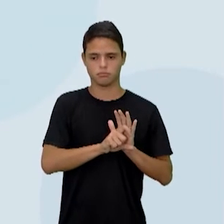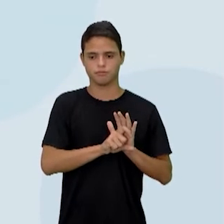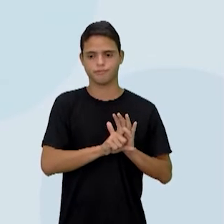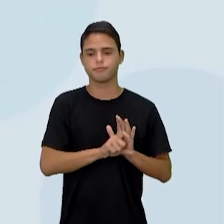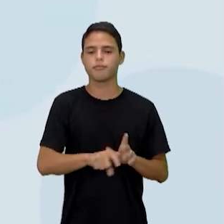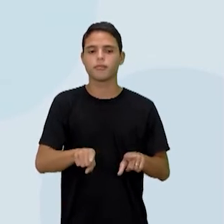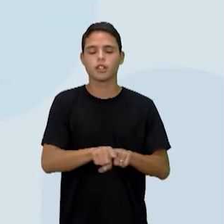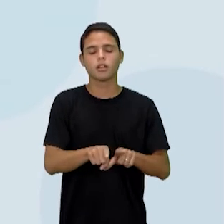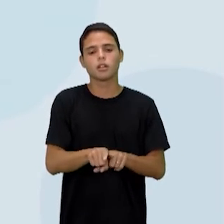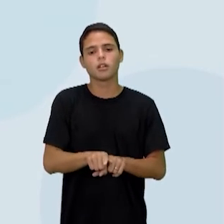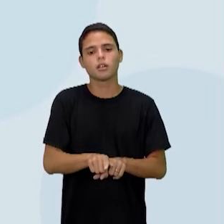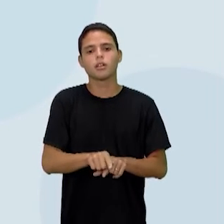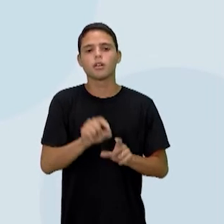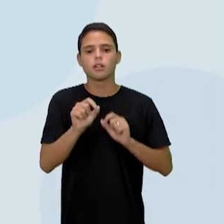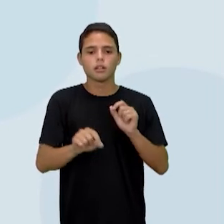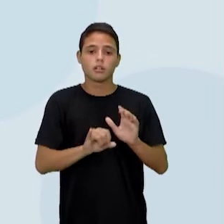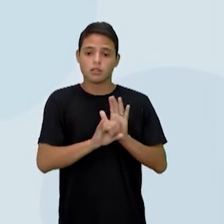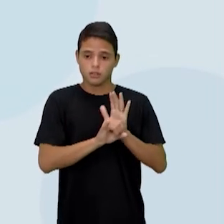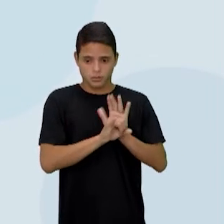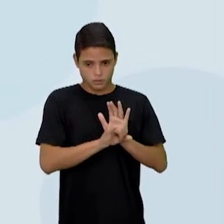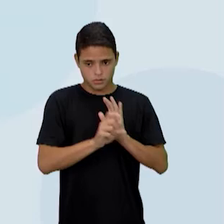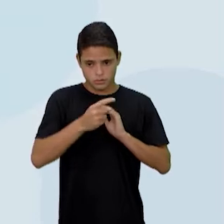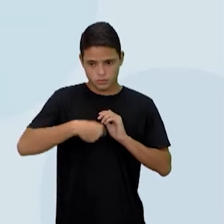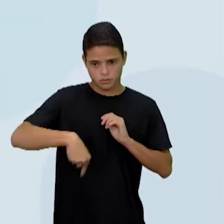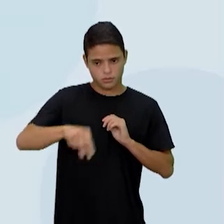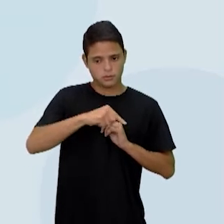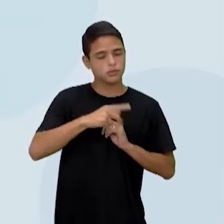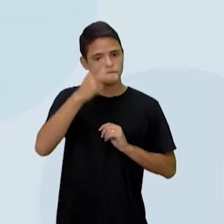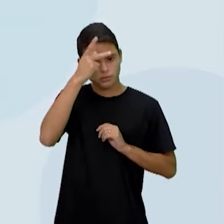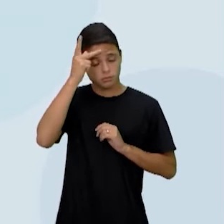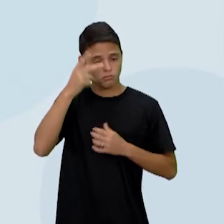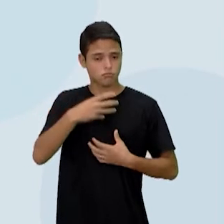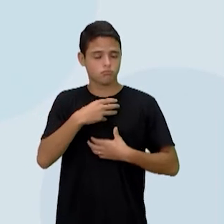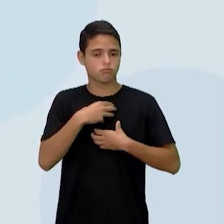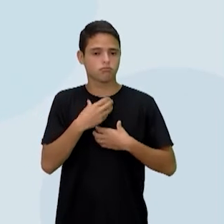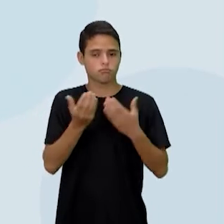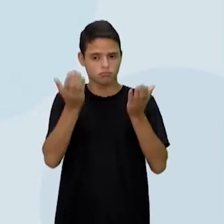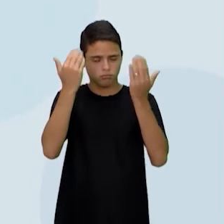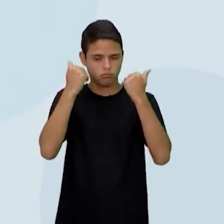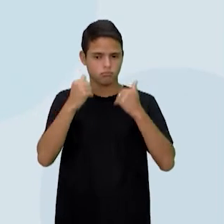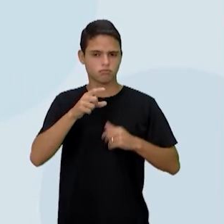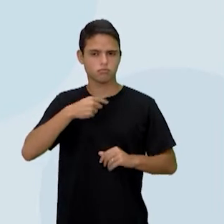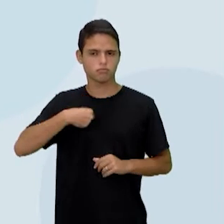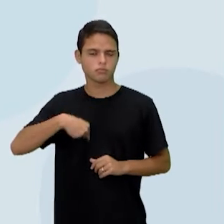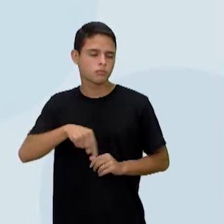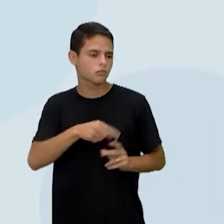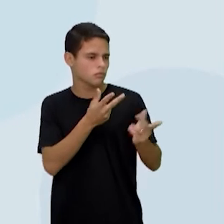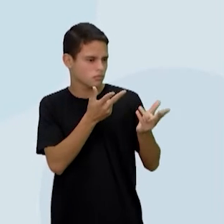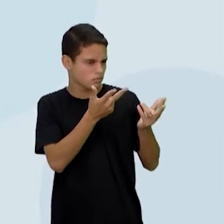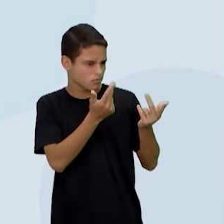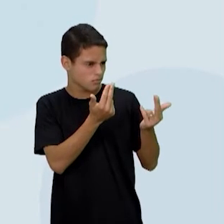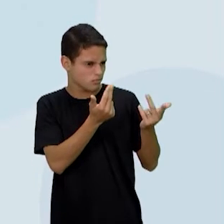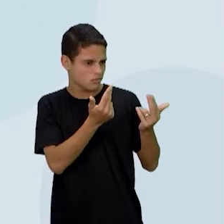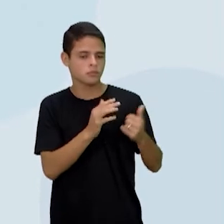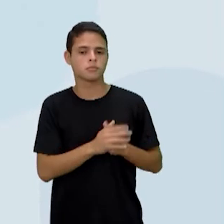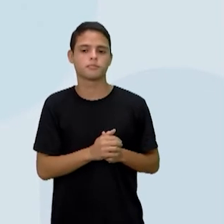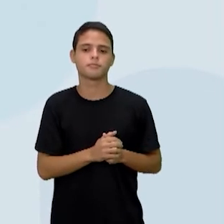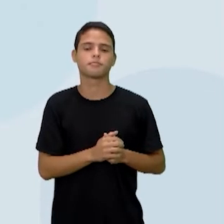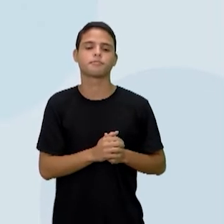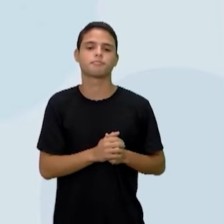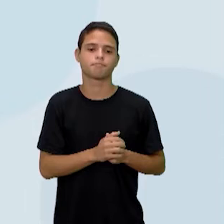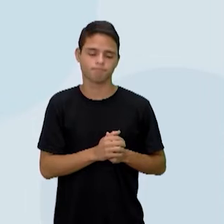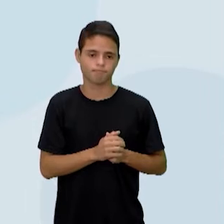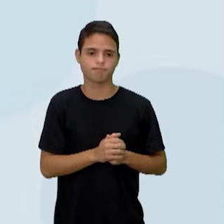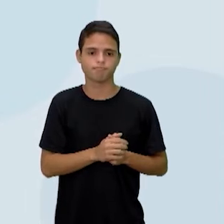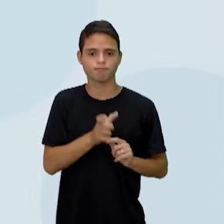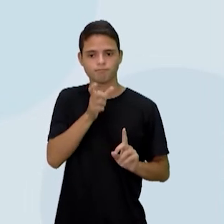a observação de pessoas, de tipos físicos, né, parecidos com o dele, né, o